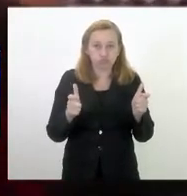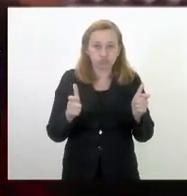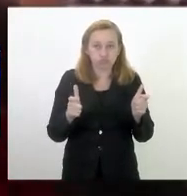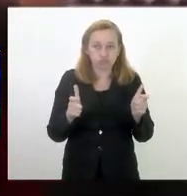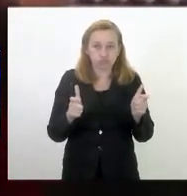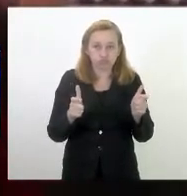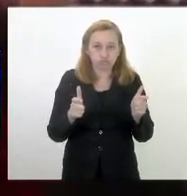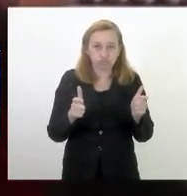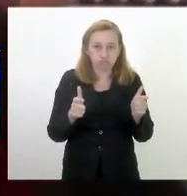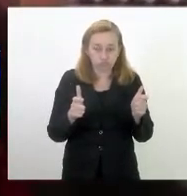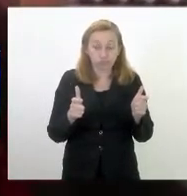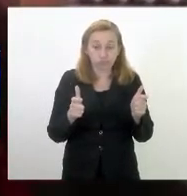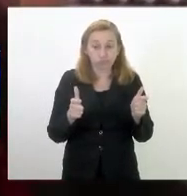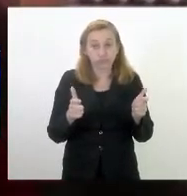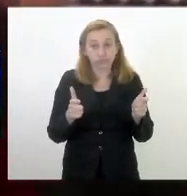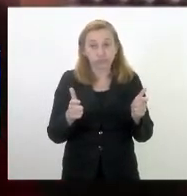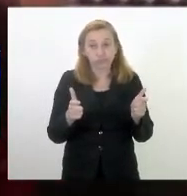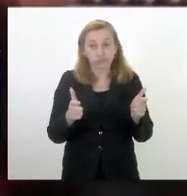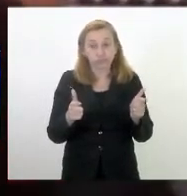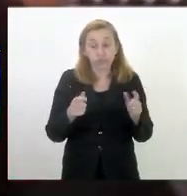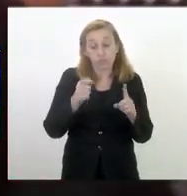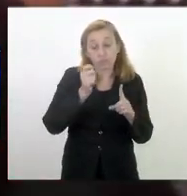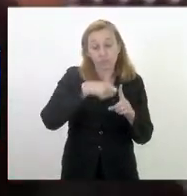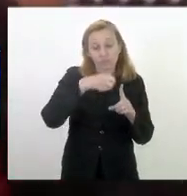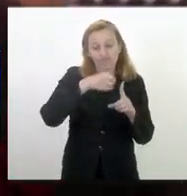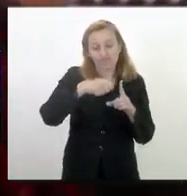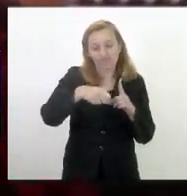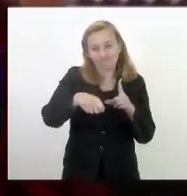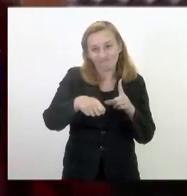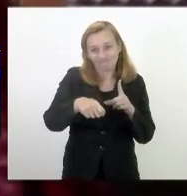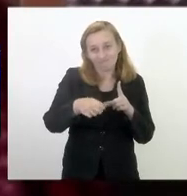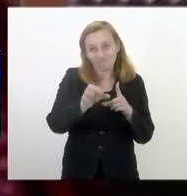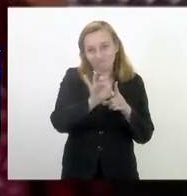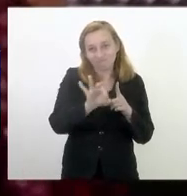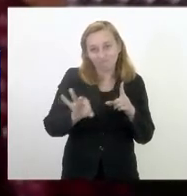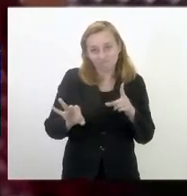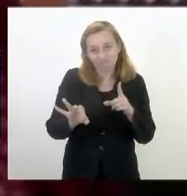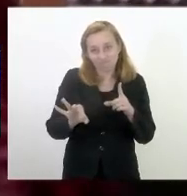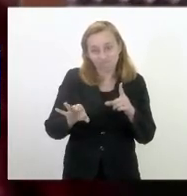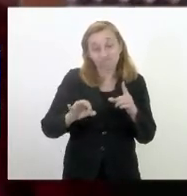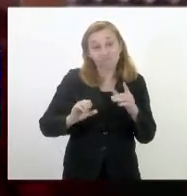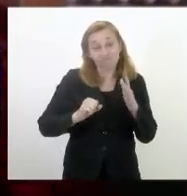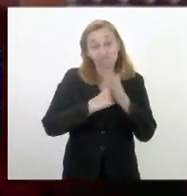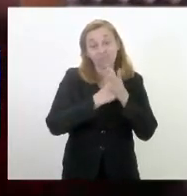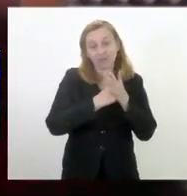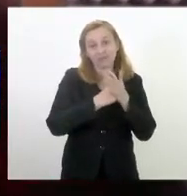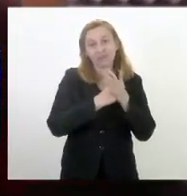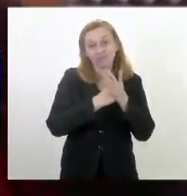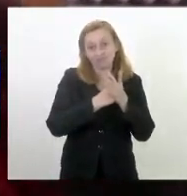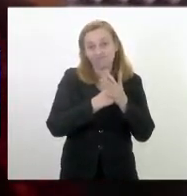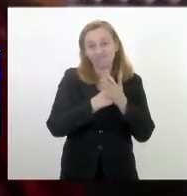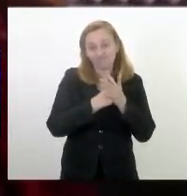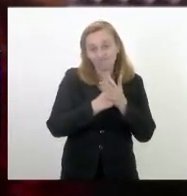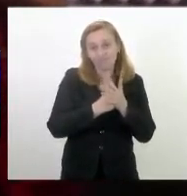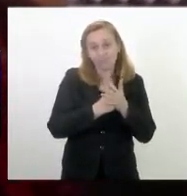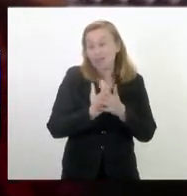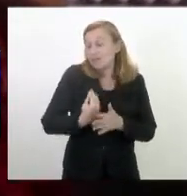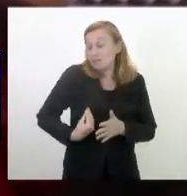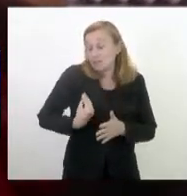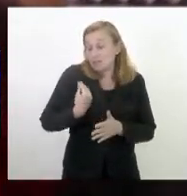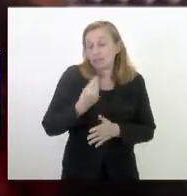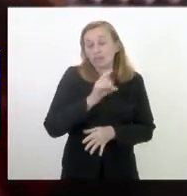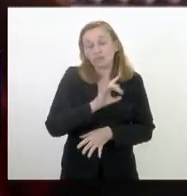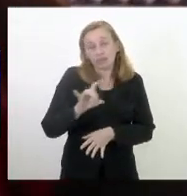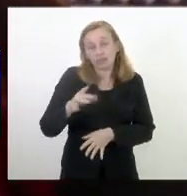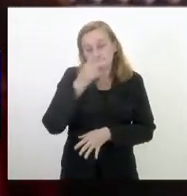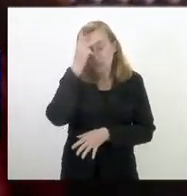de colunas aí, né, mês a mês, dos percentuais que vão impactar diretamente na vida das pessoas,